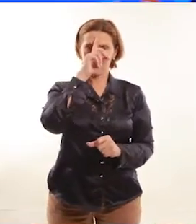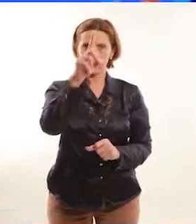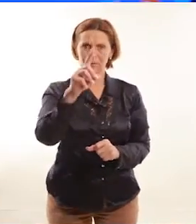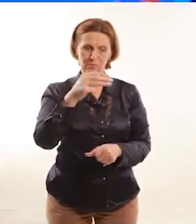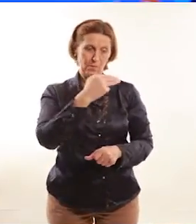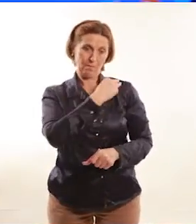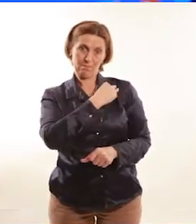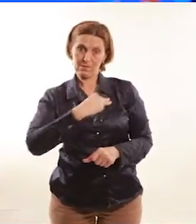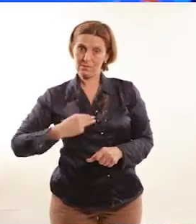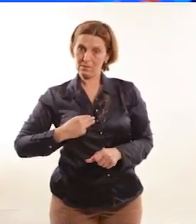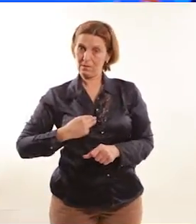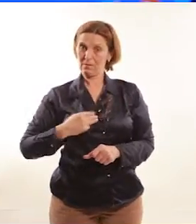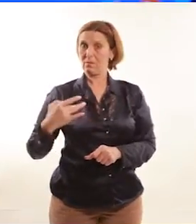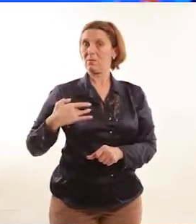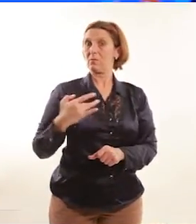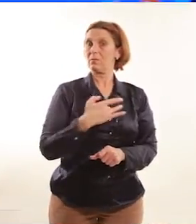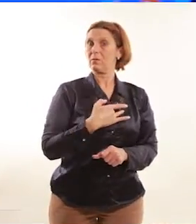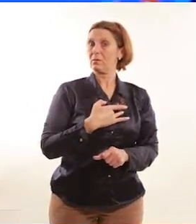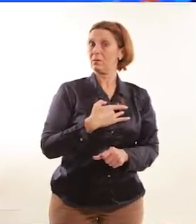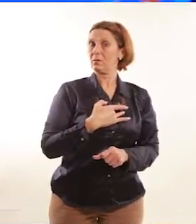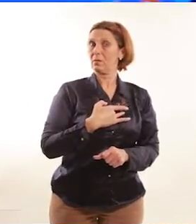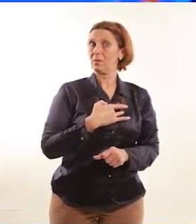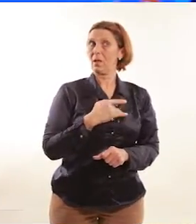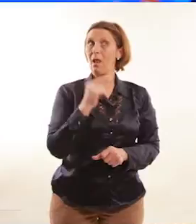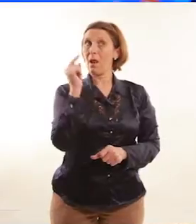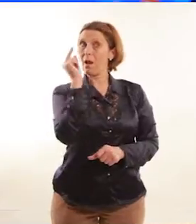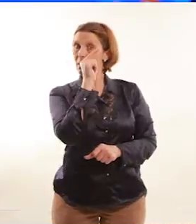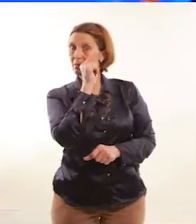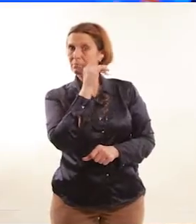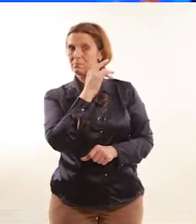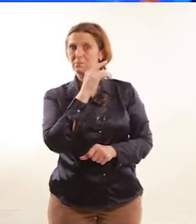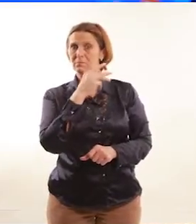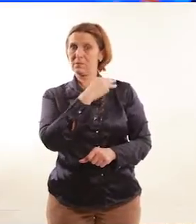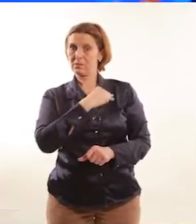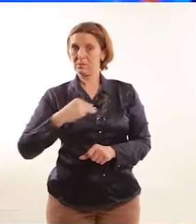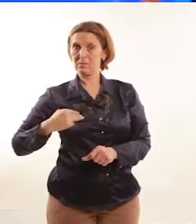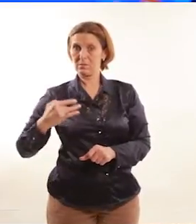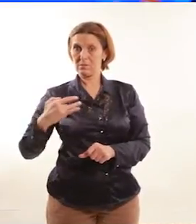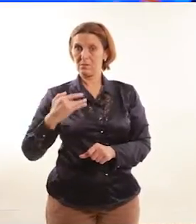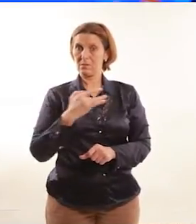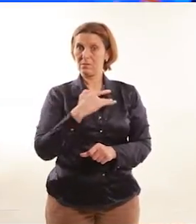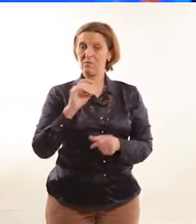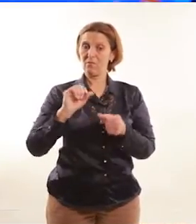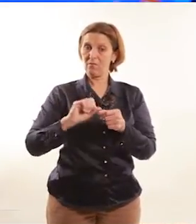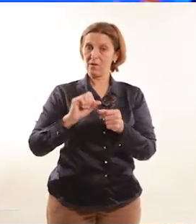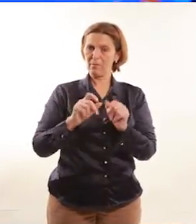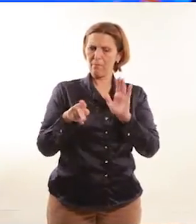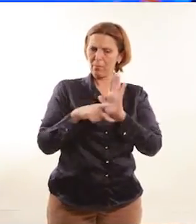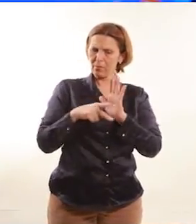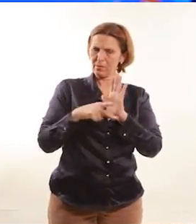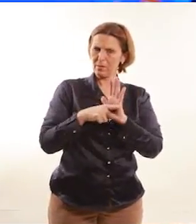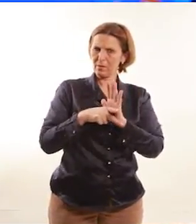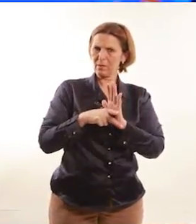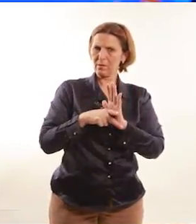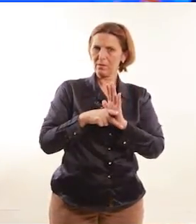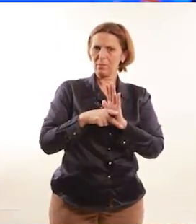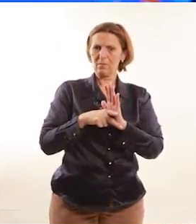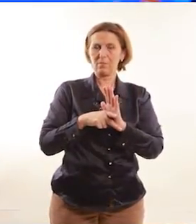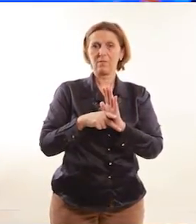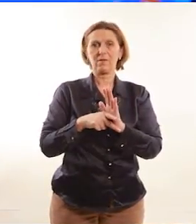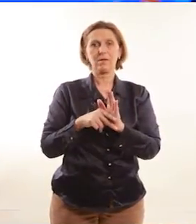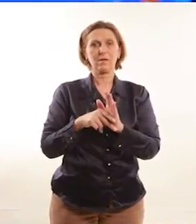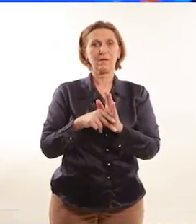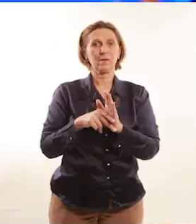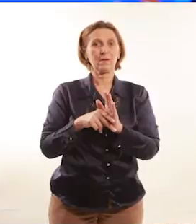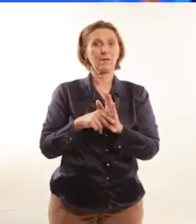para o Ministério da Saúde e o Ministério da Saúde ele faz portarias específicas habilitando o